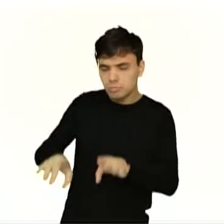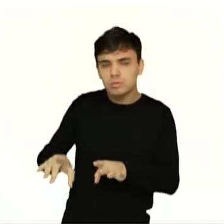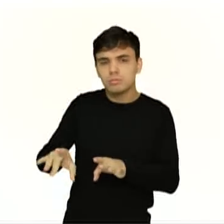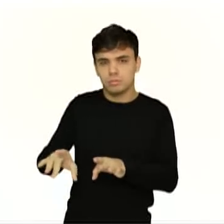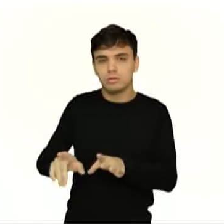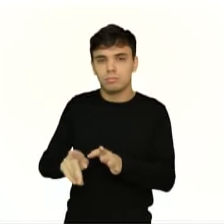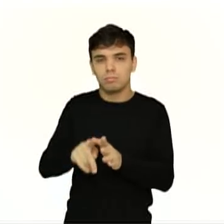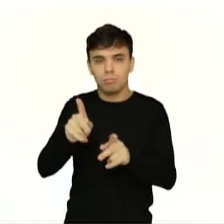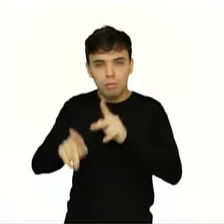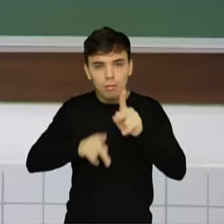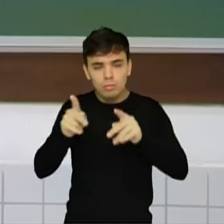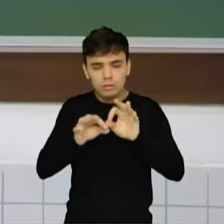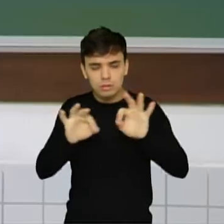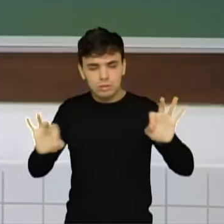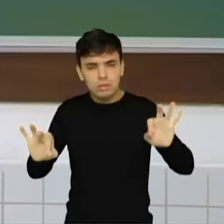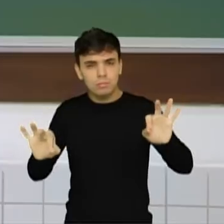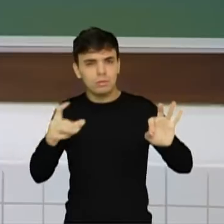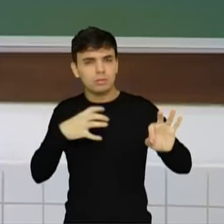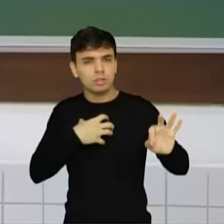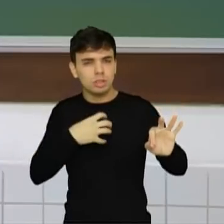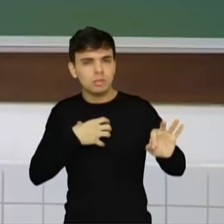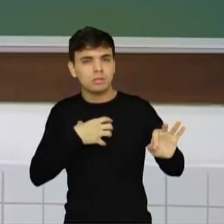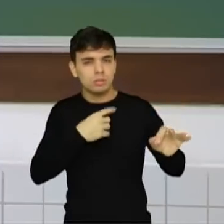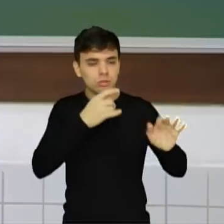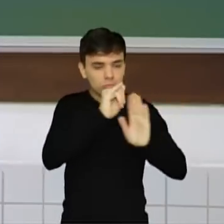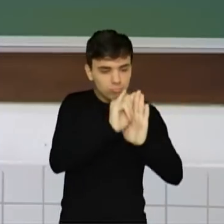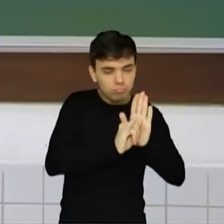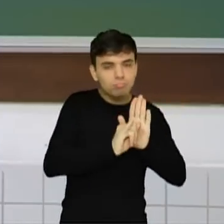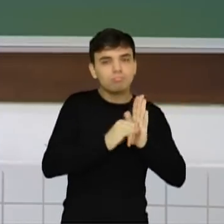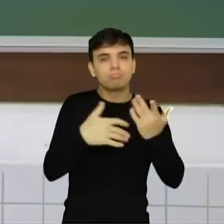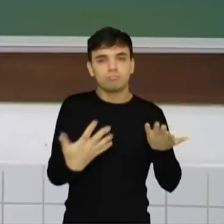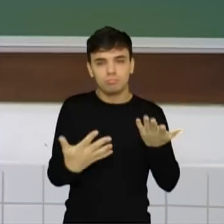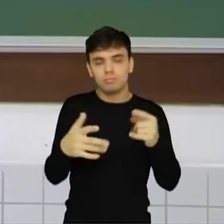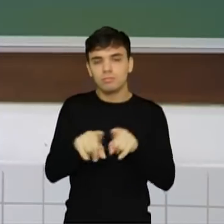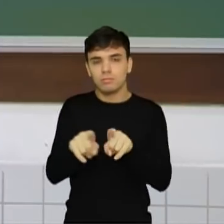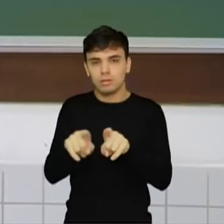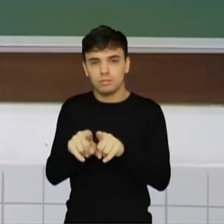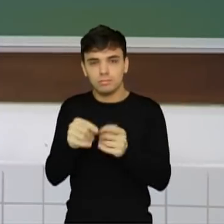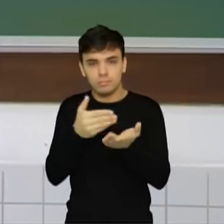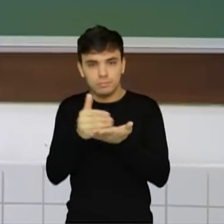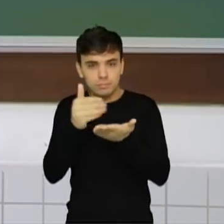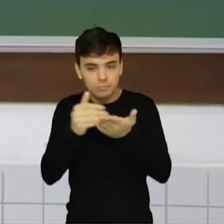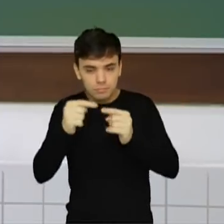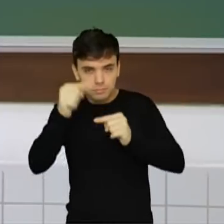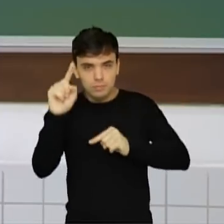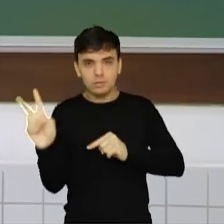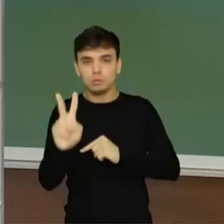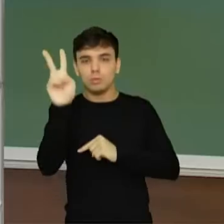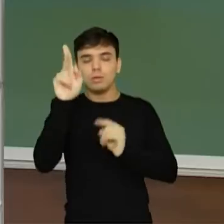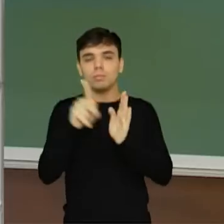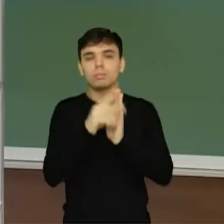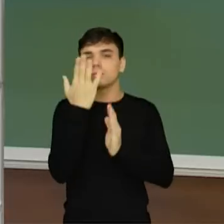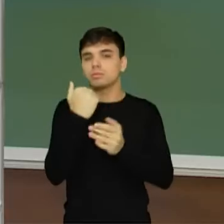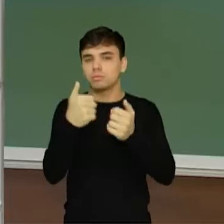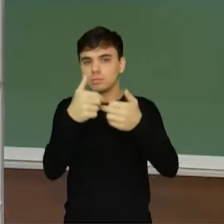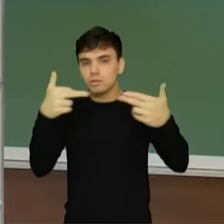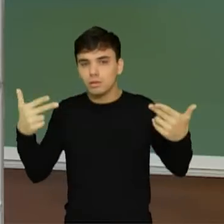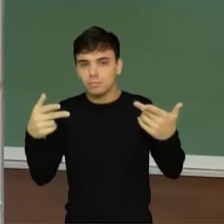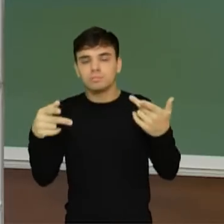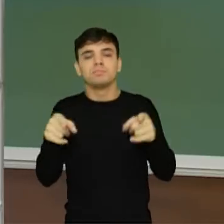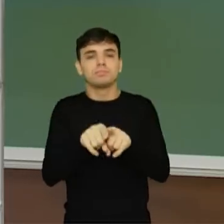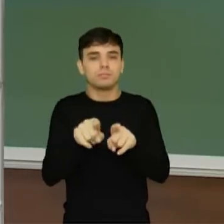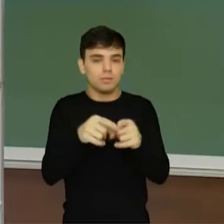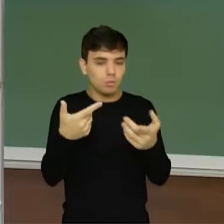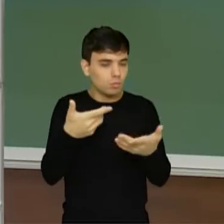reivindicações dessa população mais simples, que sofria com excesso de imposto, que sofria com o aumento do preço dos alimentos, que sofria e não conseguia as promoções